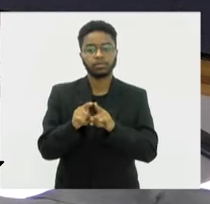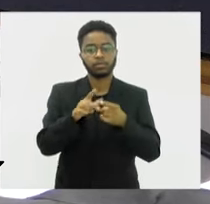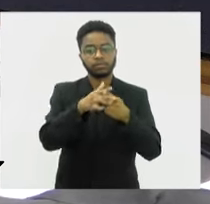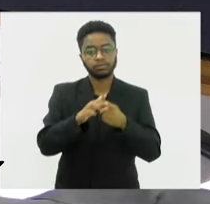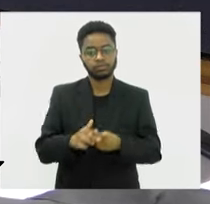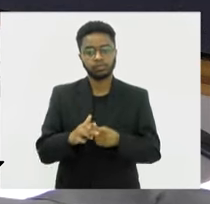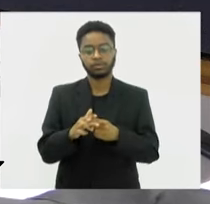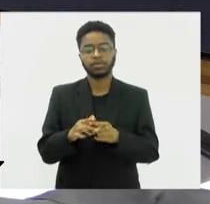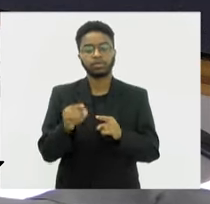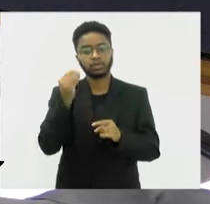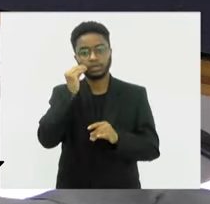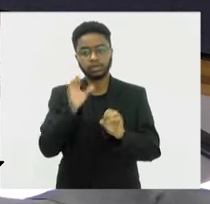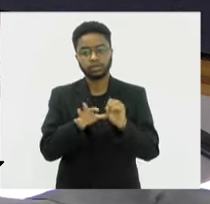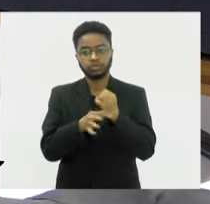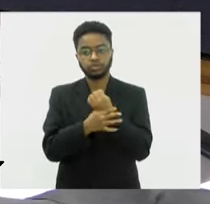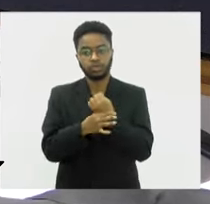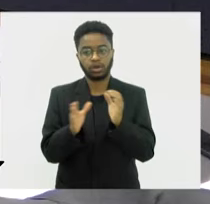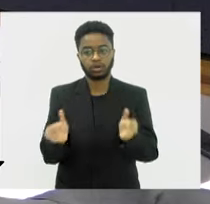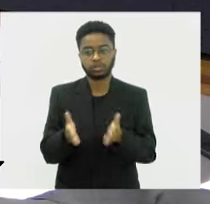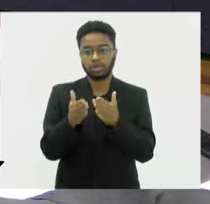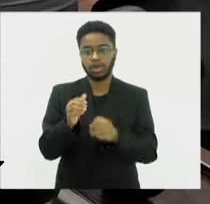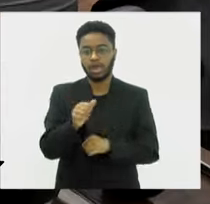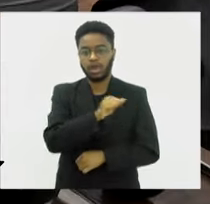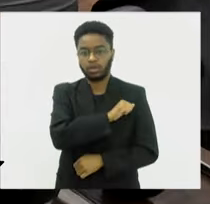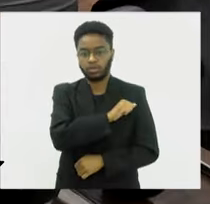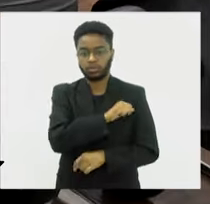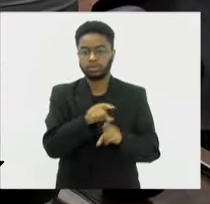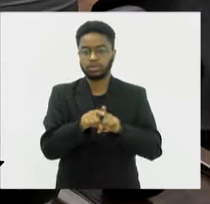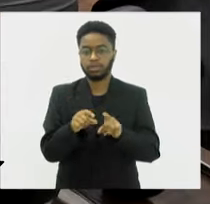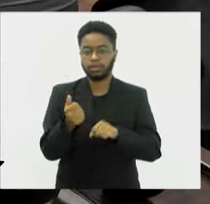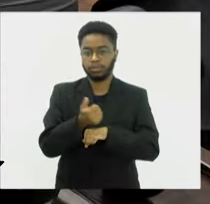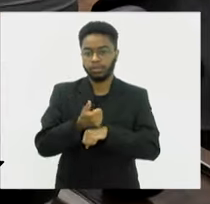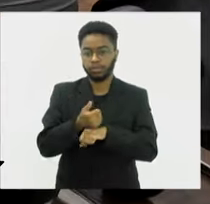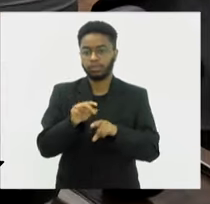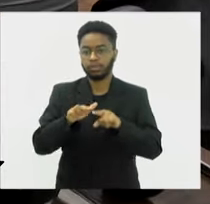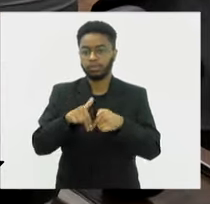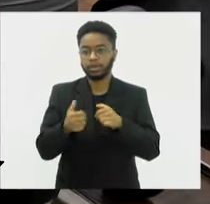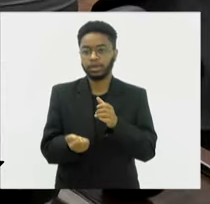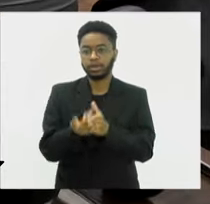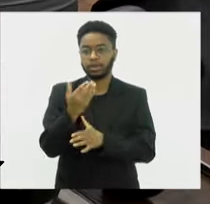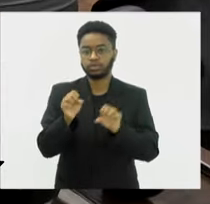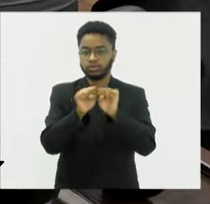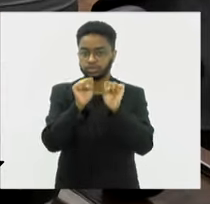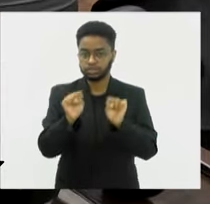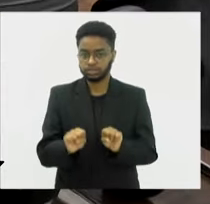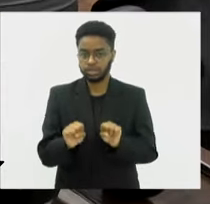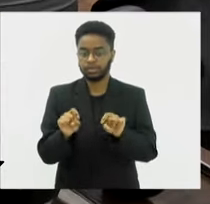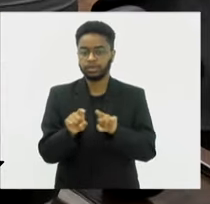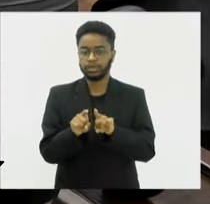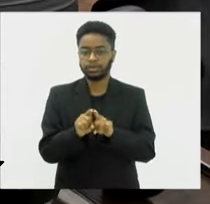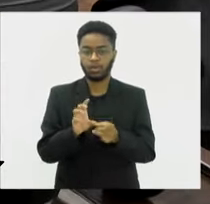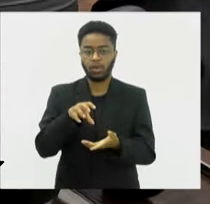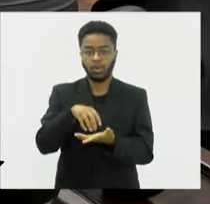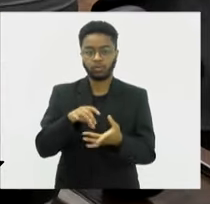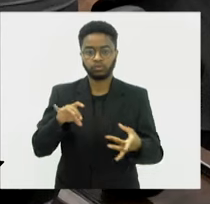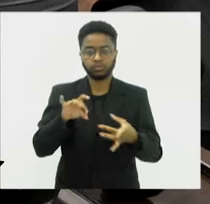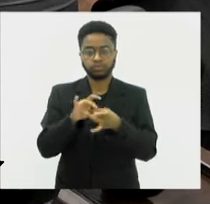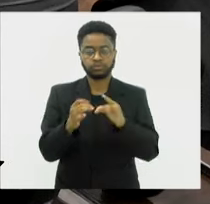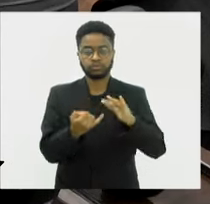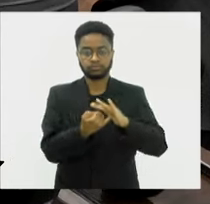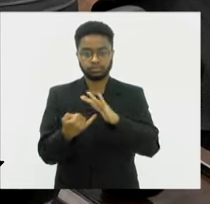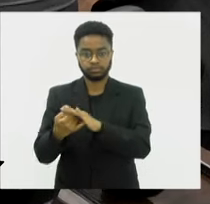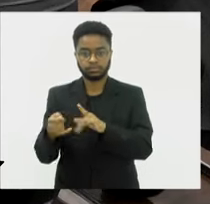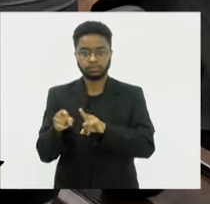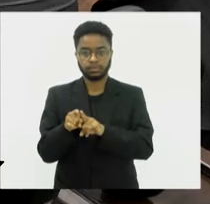da segurança de alunos e profissionais, através da criação de todo um sistema e um órgão composto por instituições e